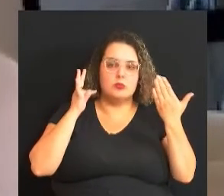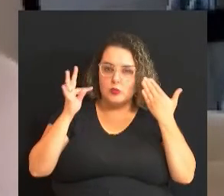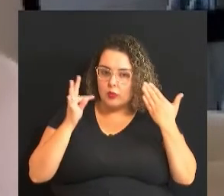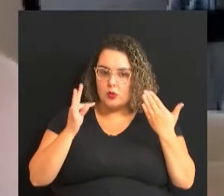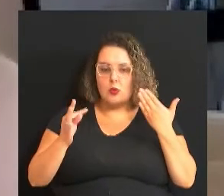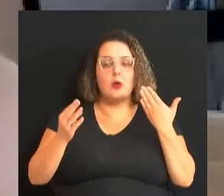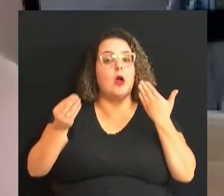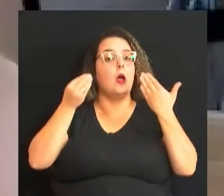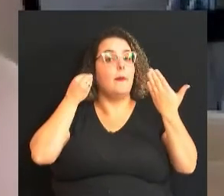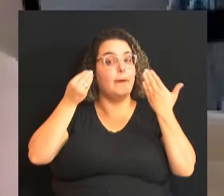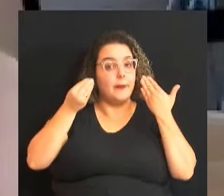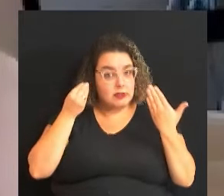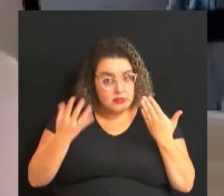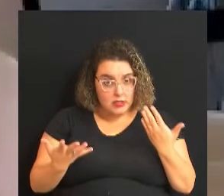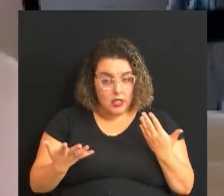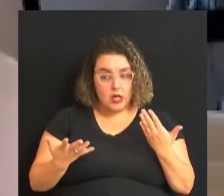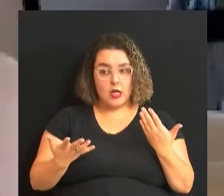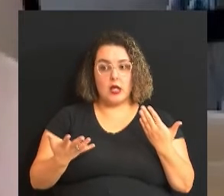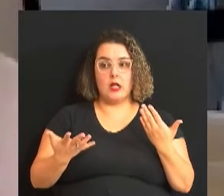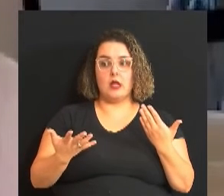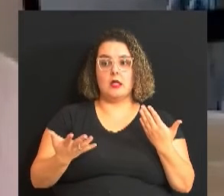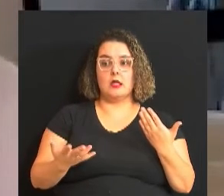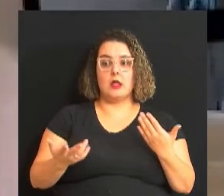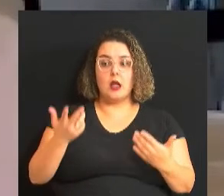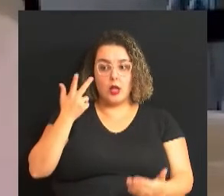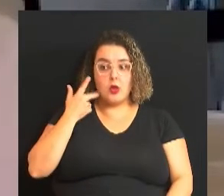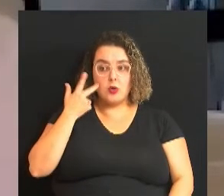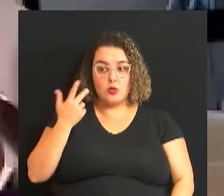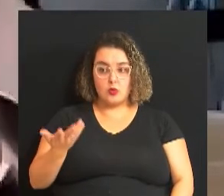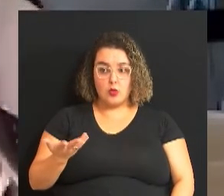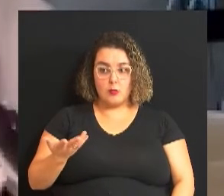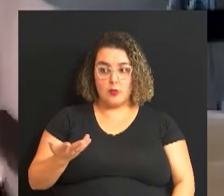psiquiatra, eventualmente. É mais frequente a gente lançar mão